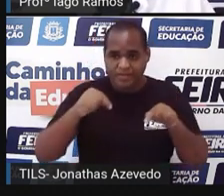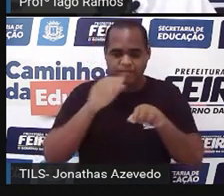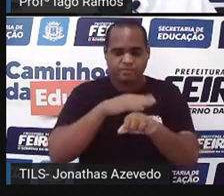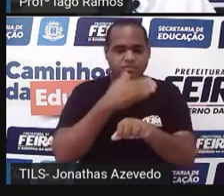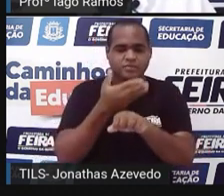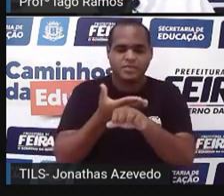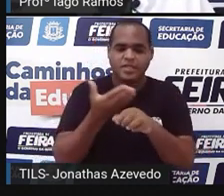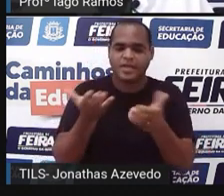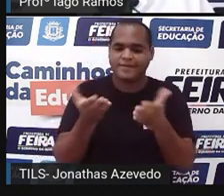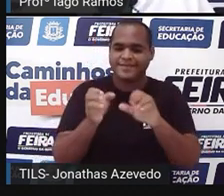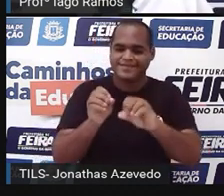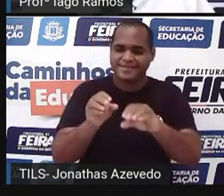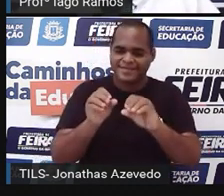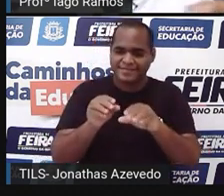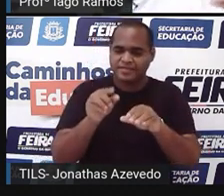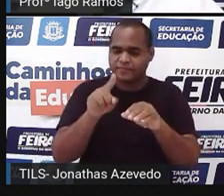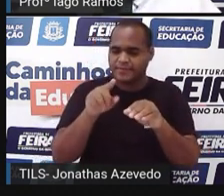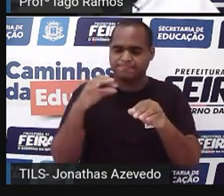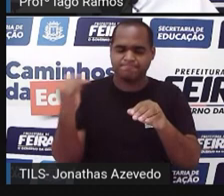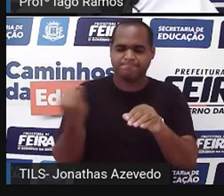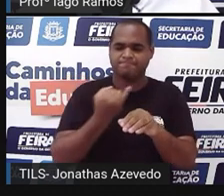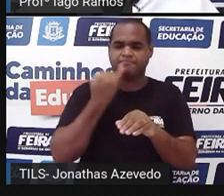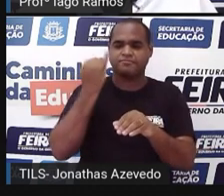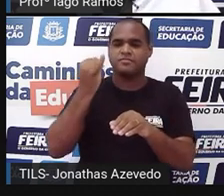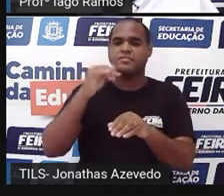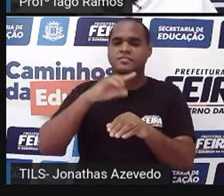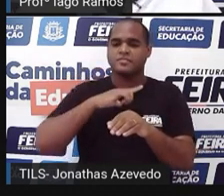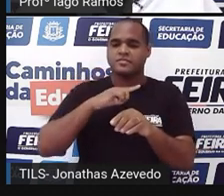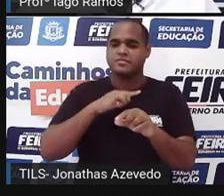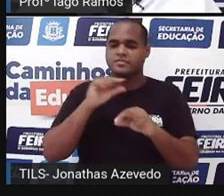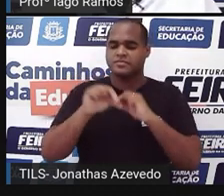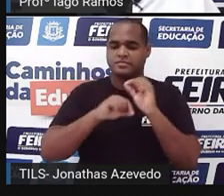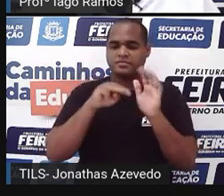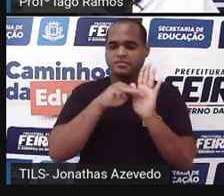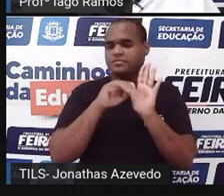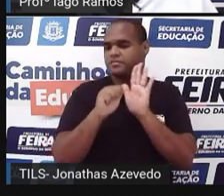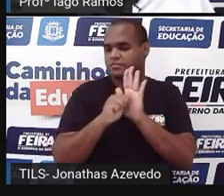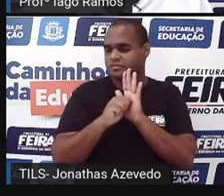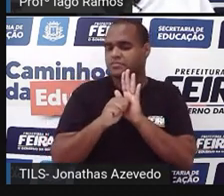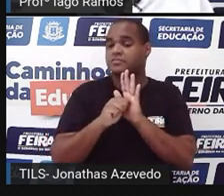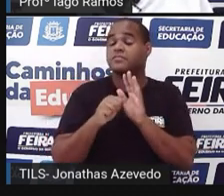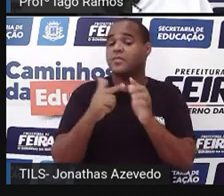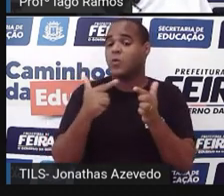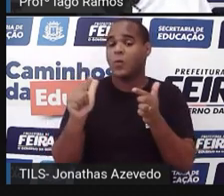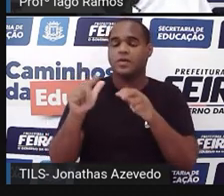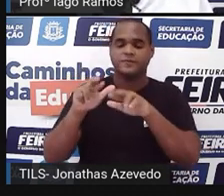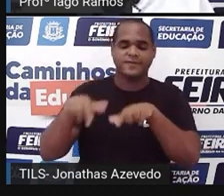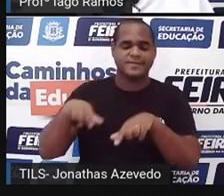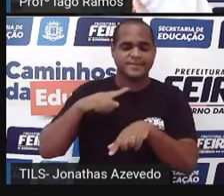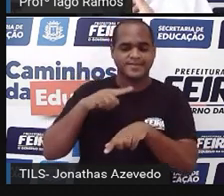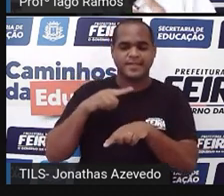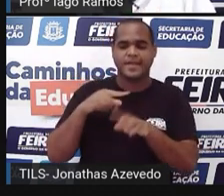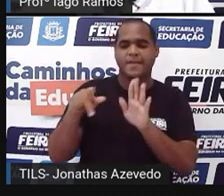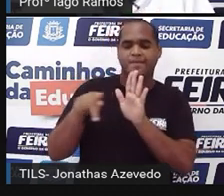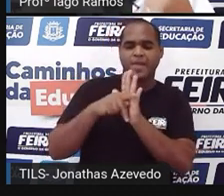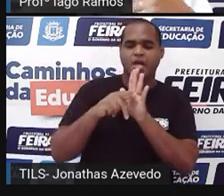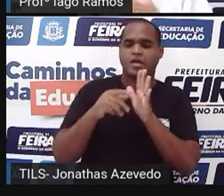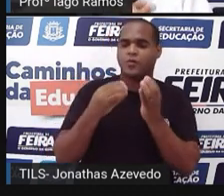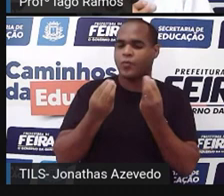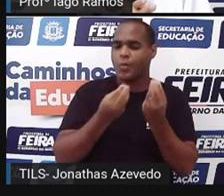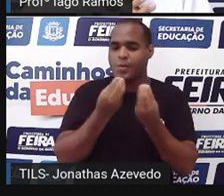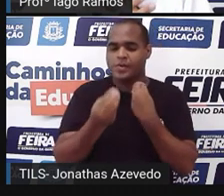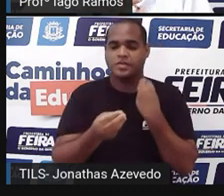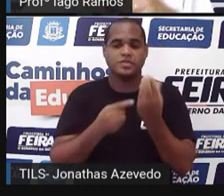parte da aula sobre essa importância da média aritmética em situações que fazem parte que